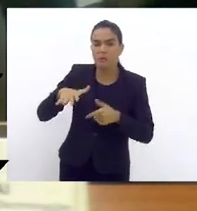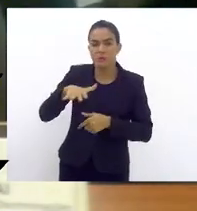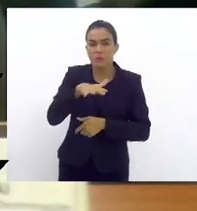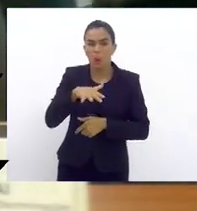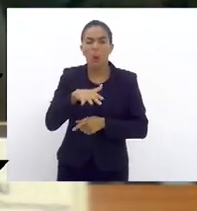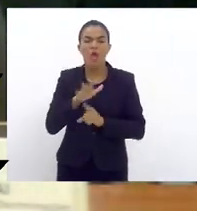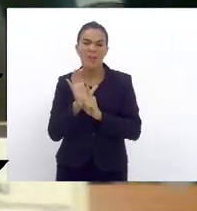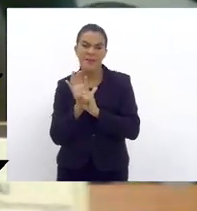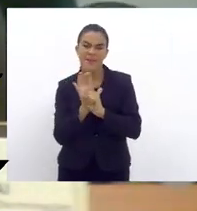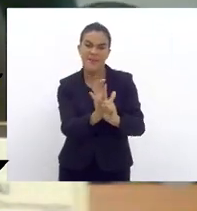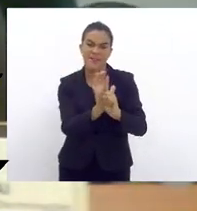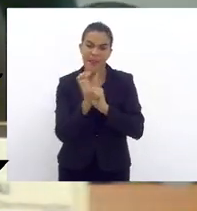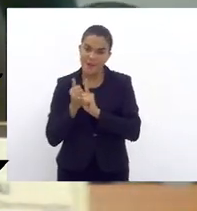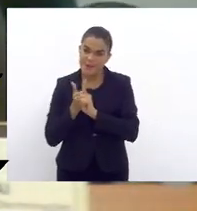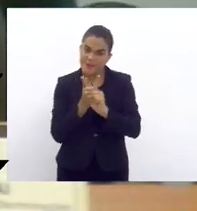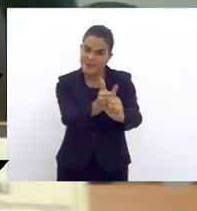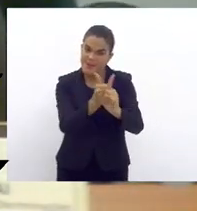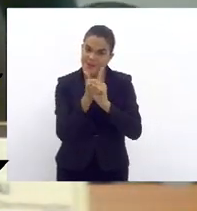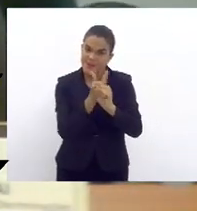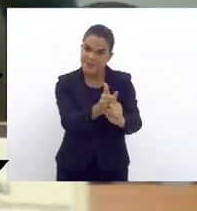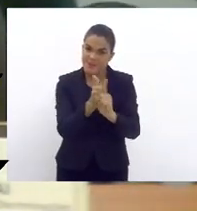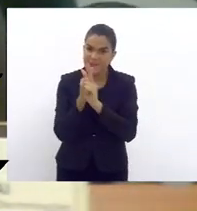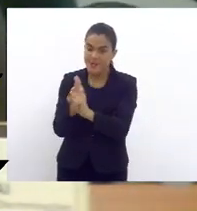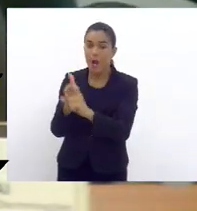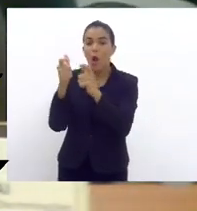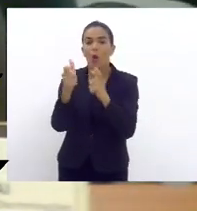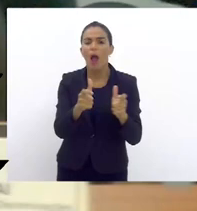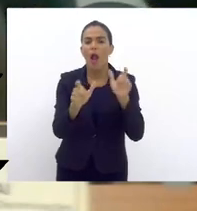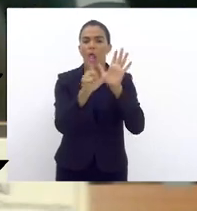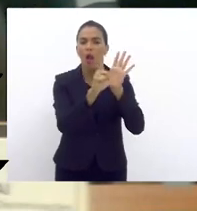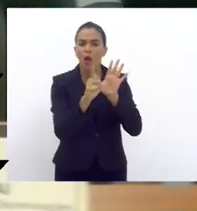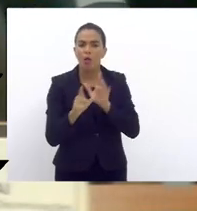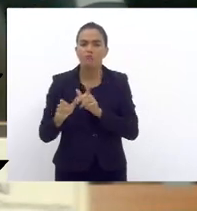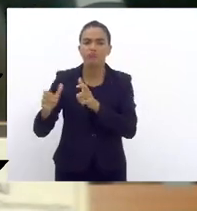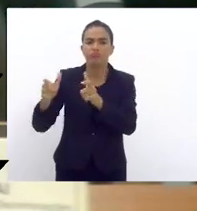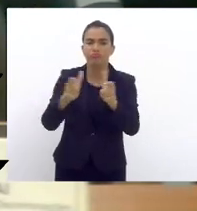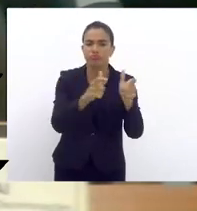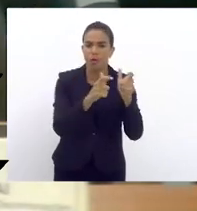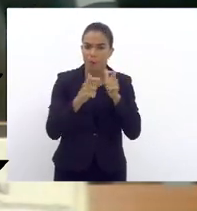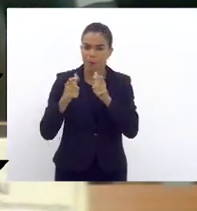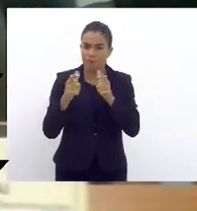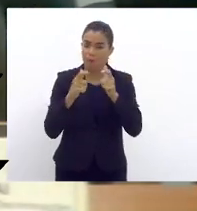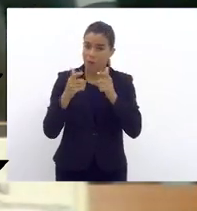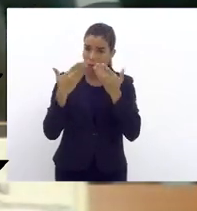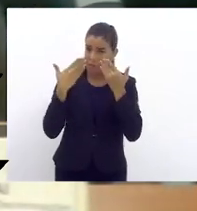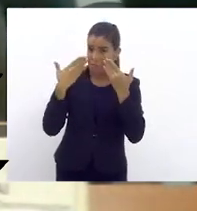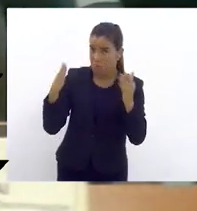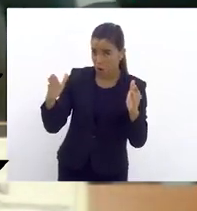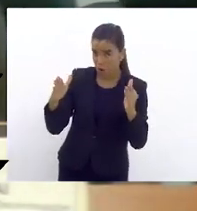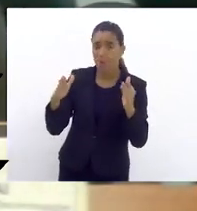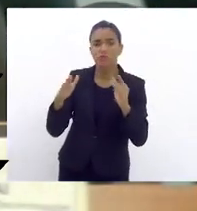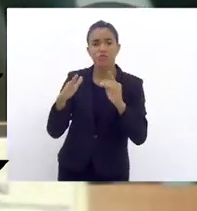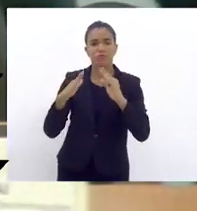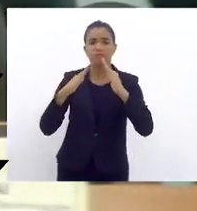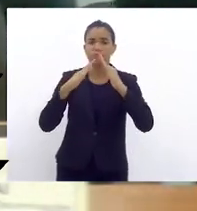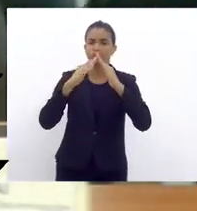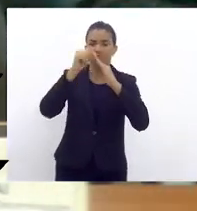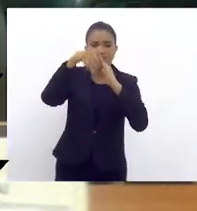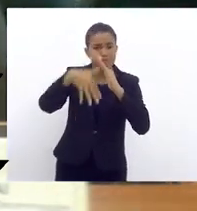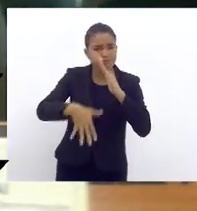perseguição aos estabelecimentos que professam Os cultos destinados